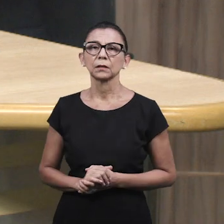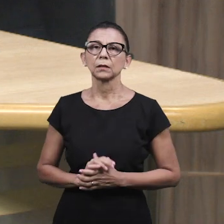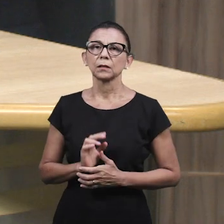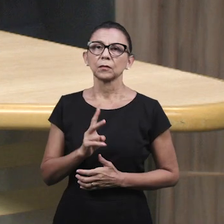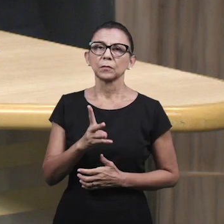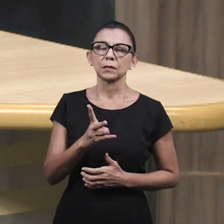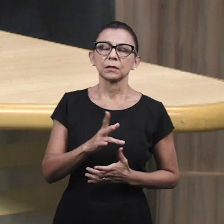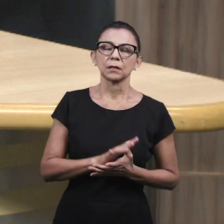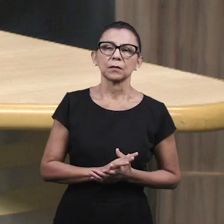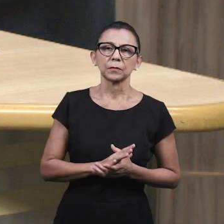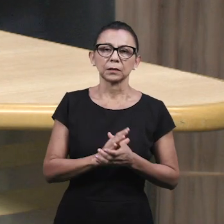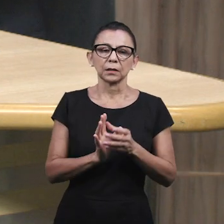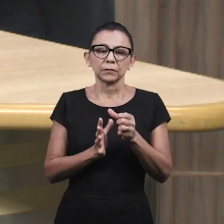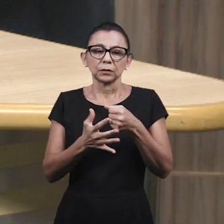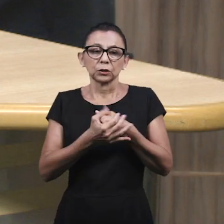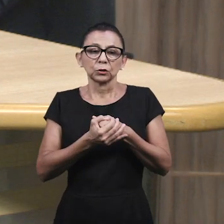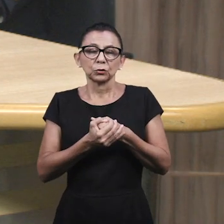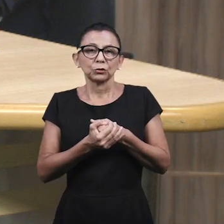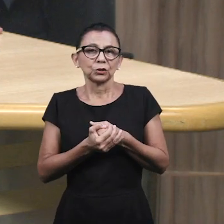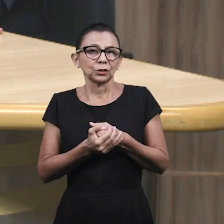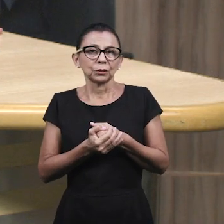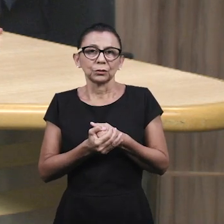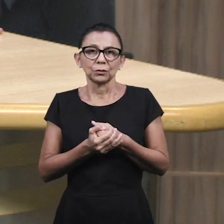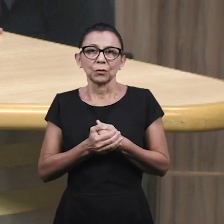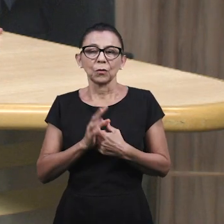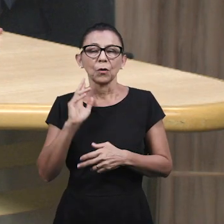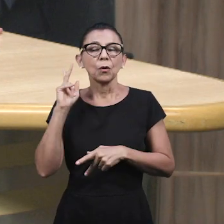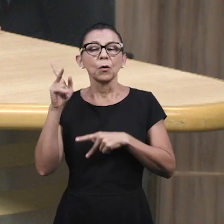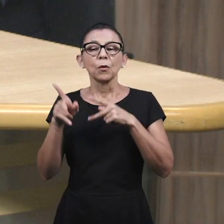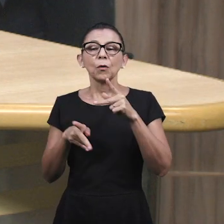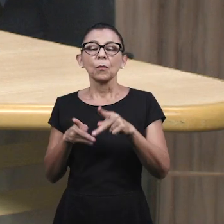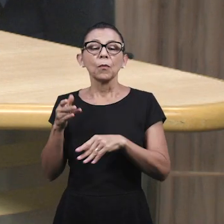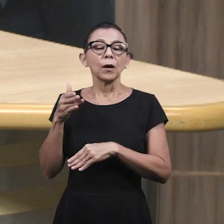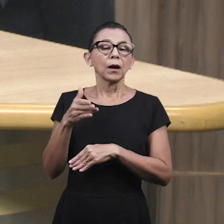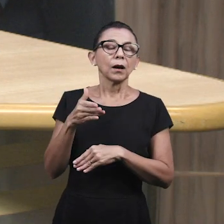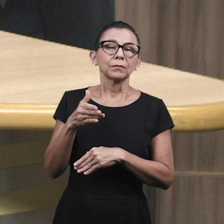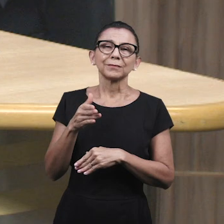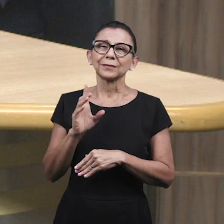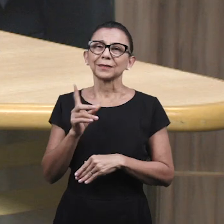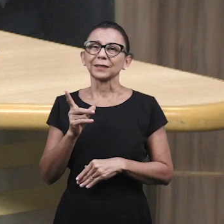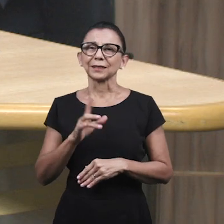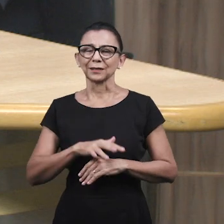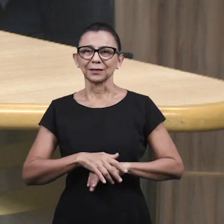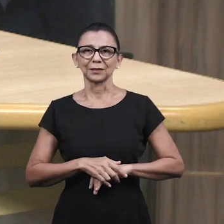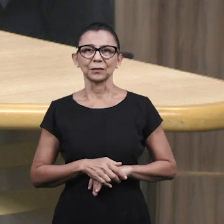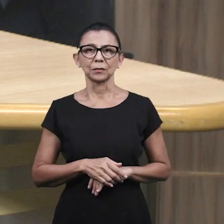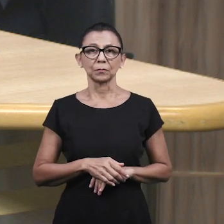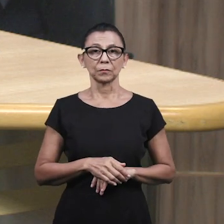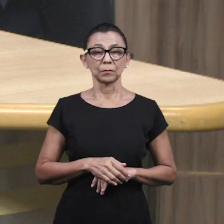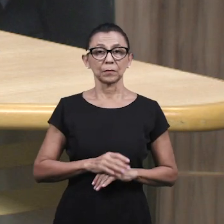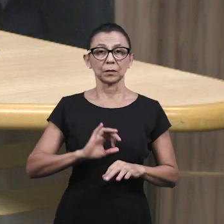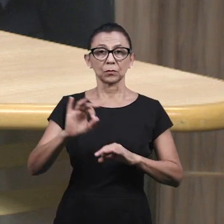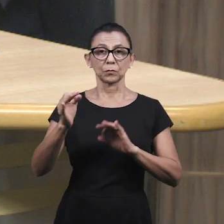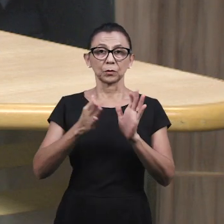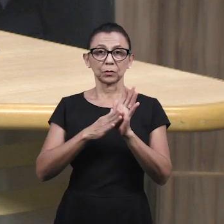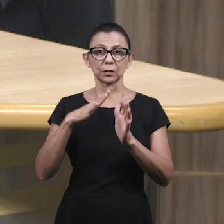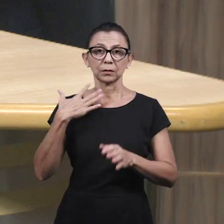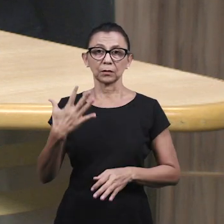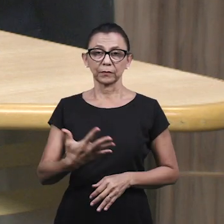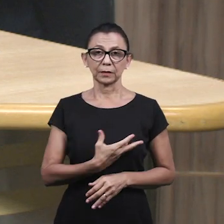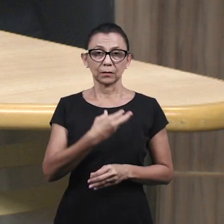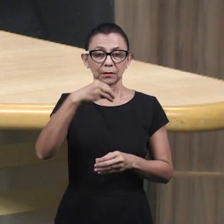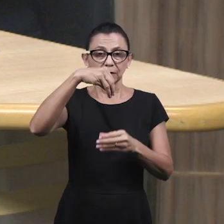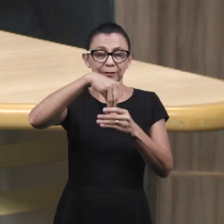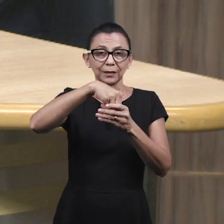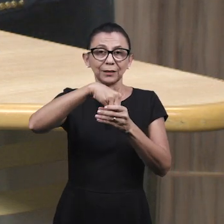nos mosteiros e tudo mais. O povo não tinha acesso. O projeto já estava lá. O desvio tinha acontecido, mas